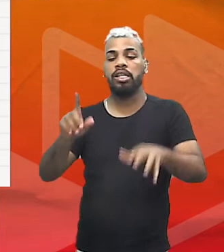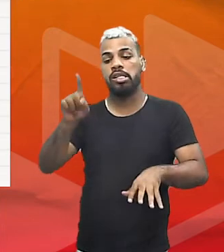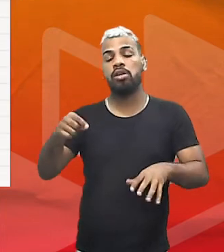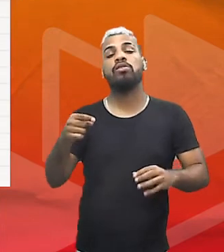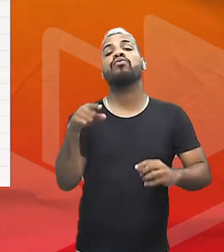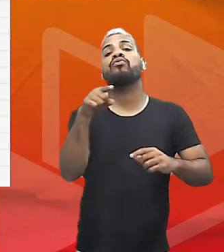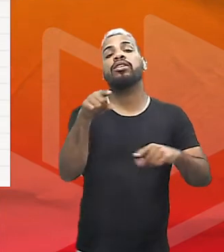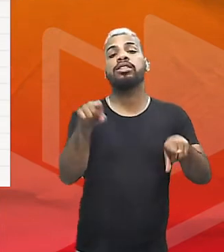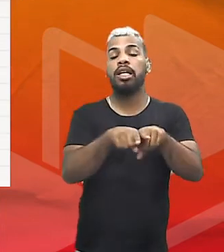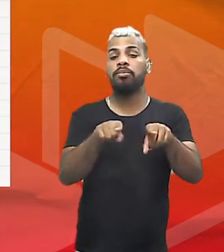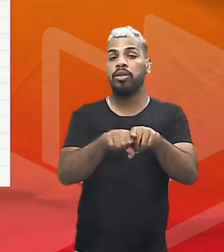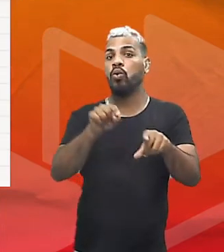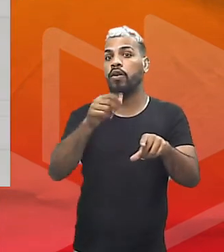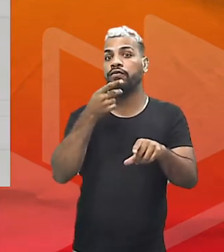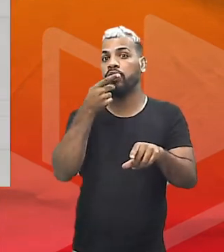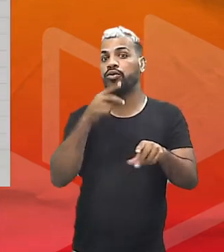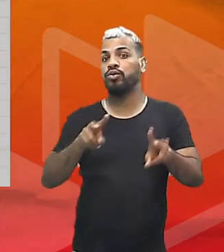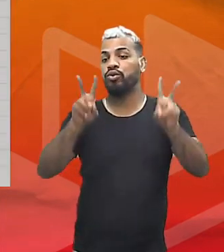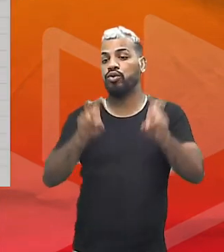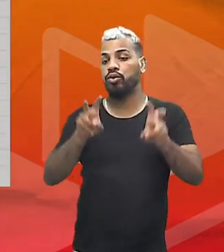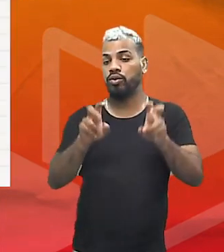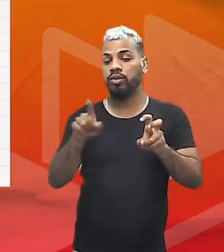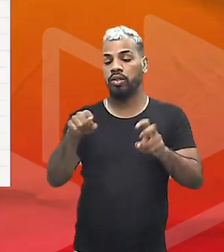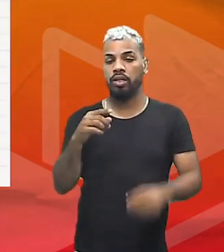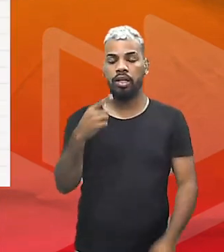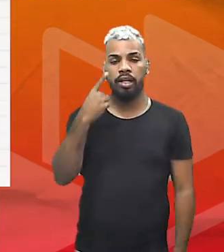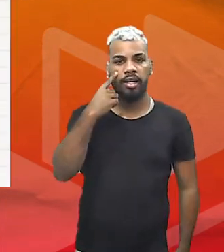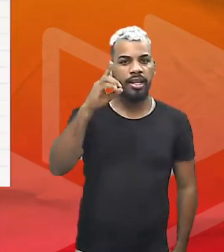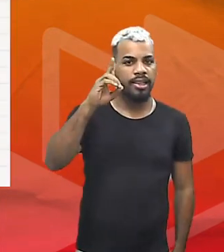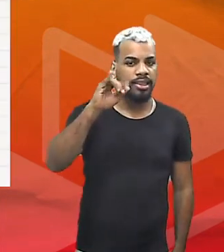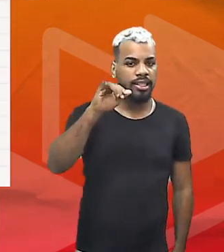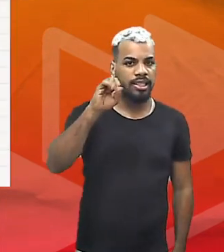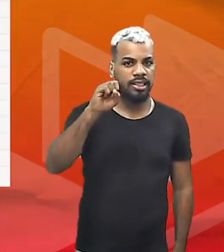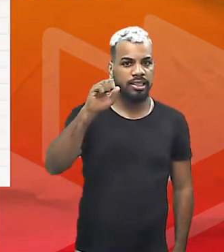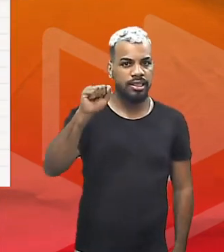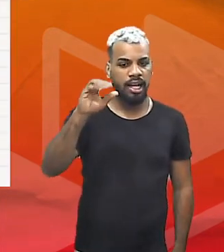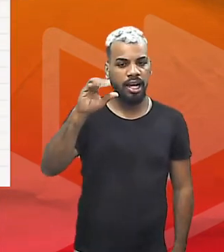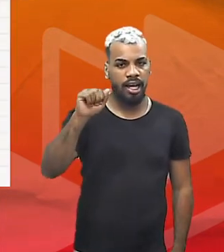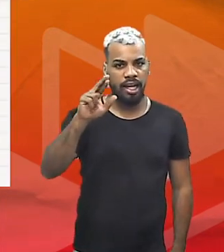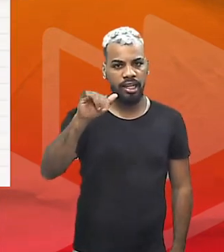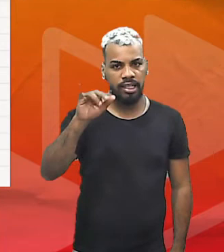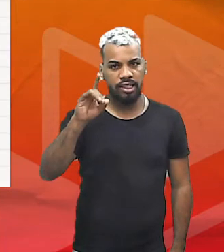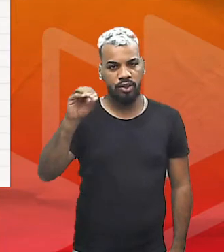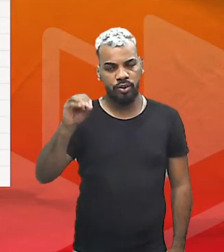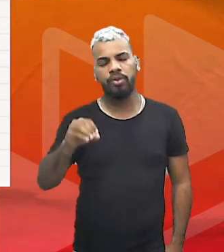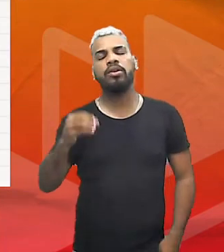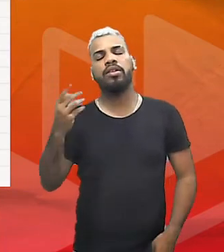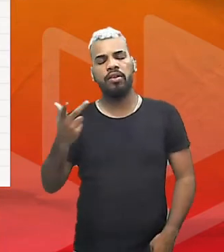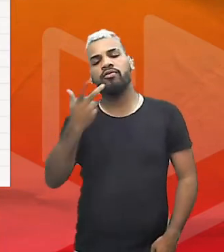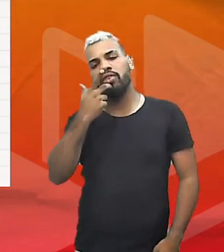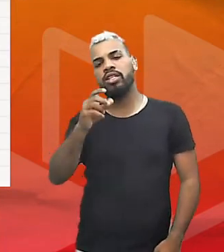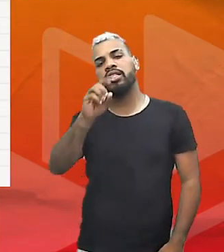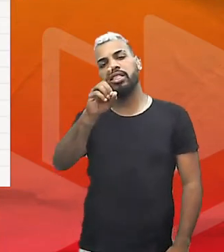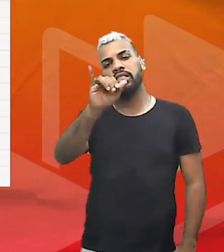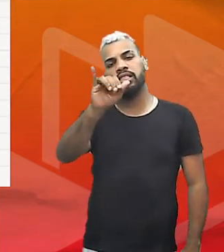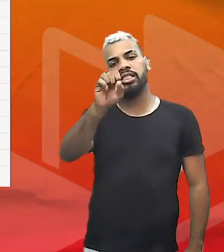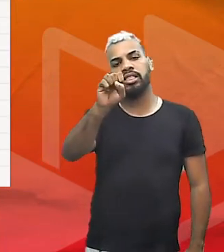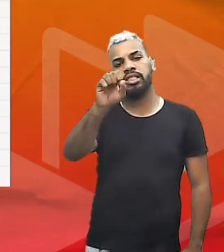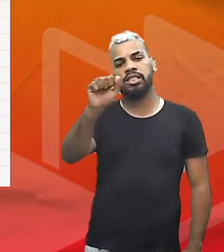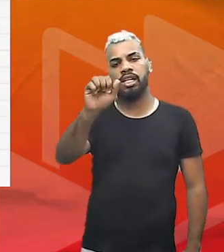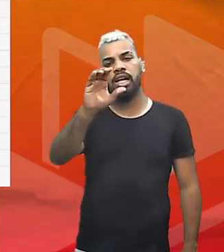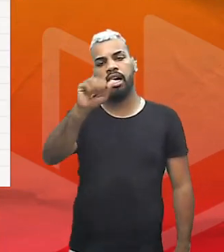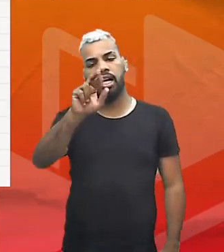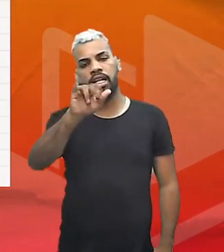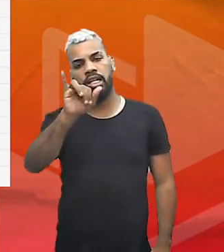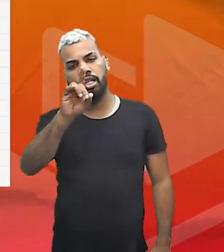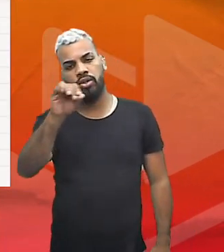tá falando sobre o dissacarídeo da cana de açúcar como tá falando de sacaride da cana-de-açúcar o que é que você